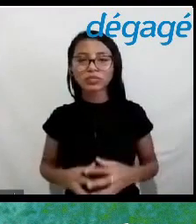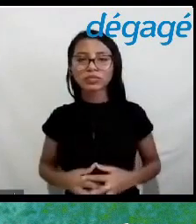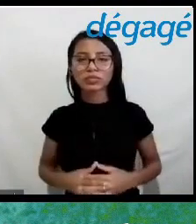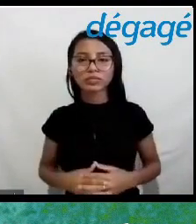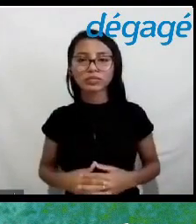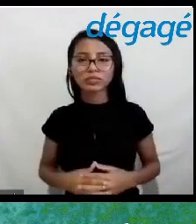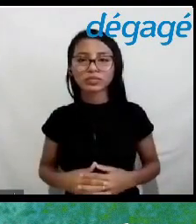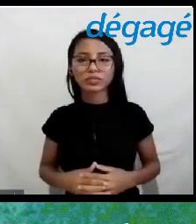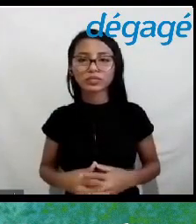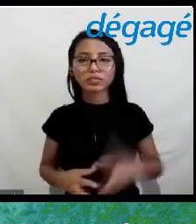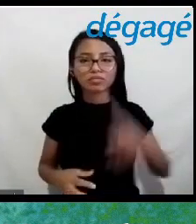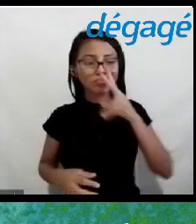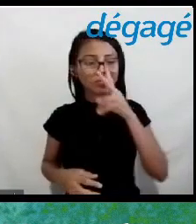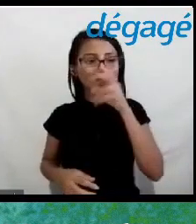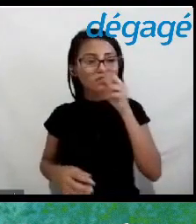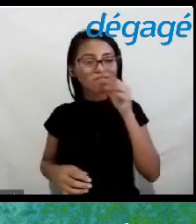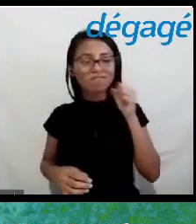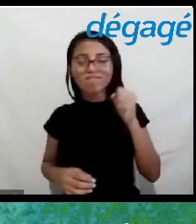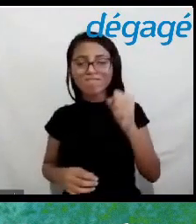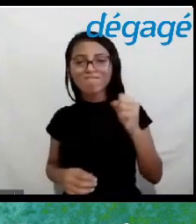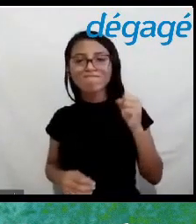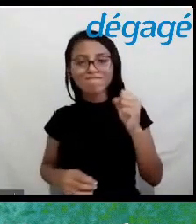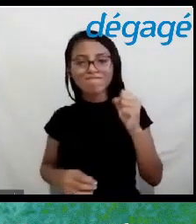forte mesmo, né? Uma forma